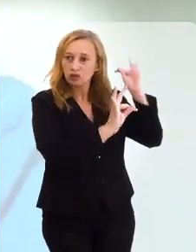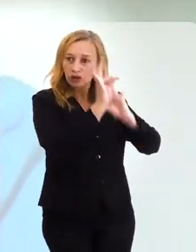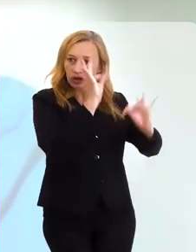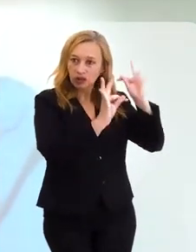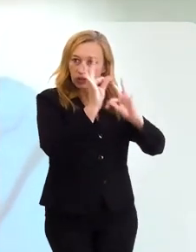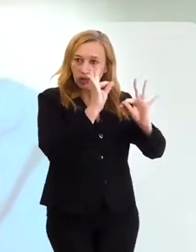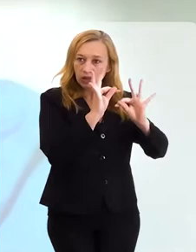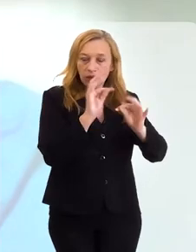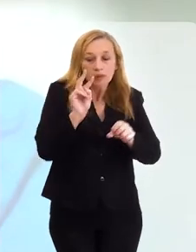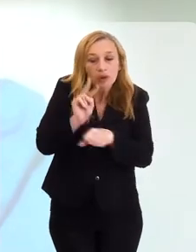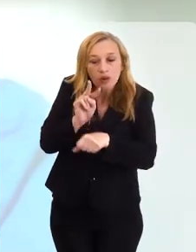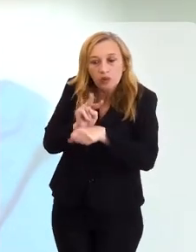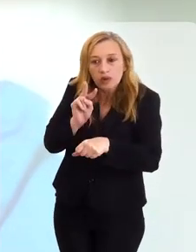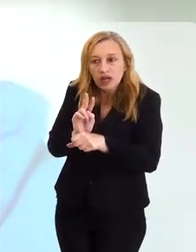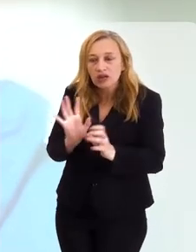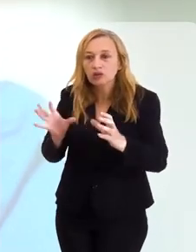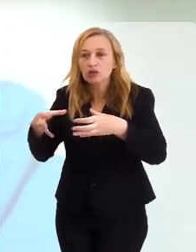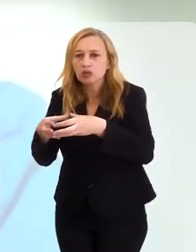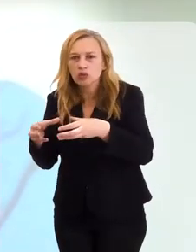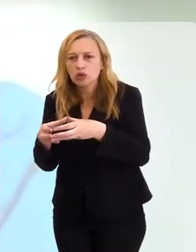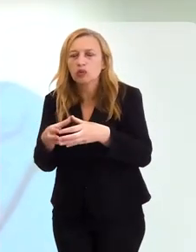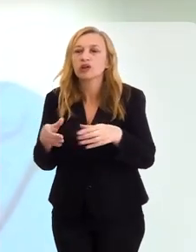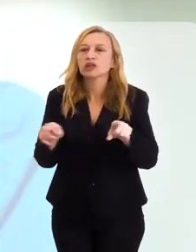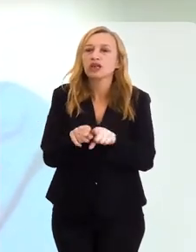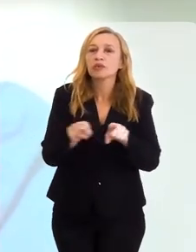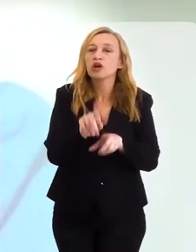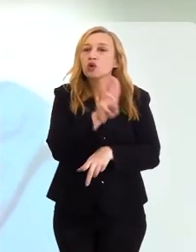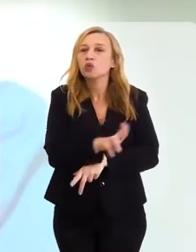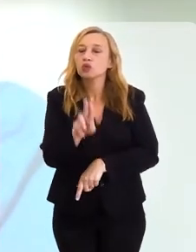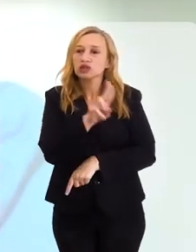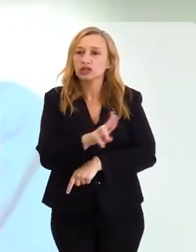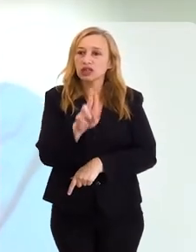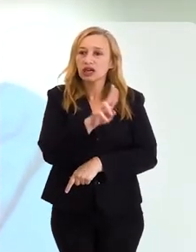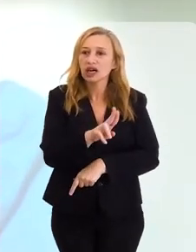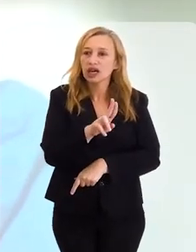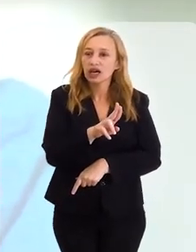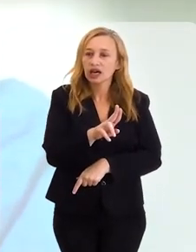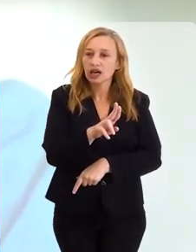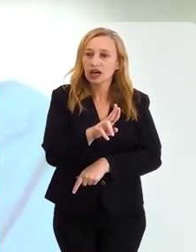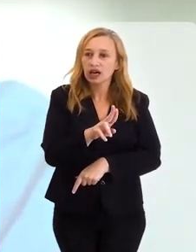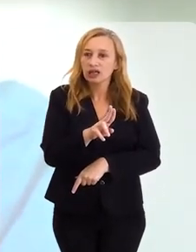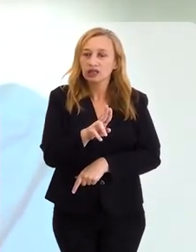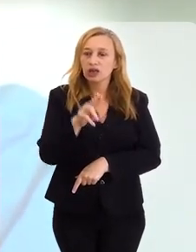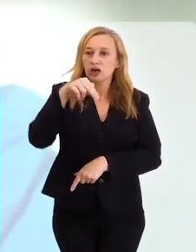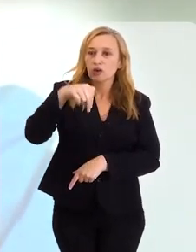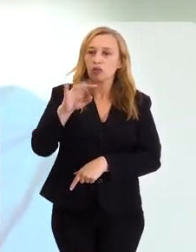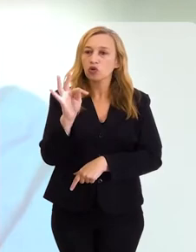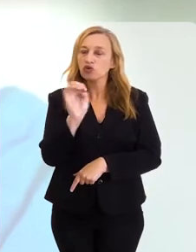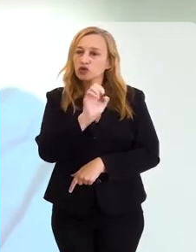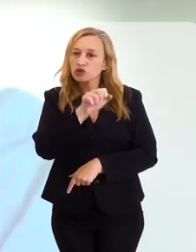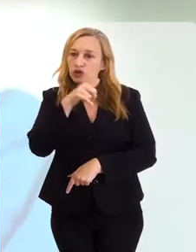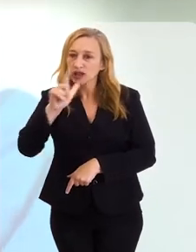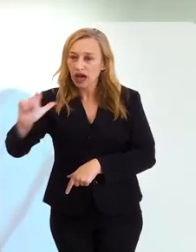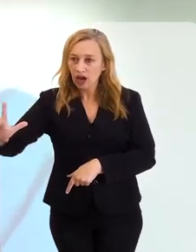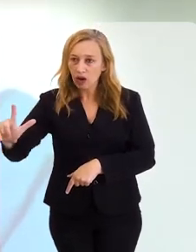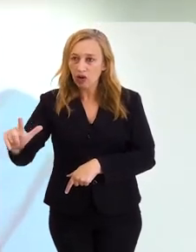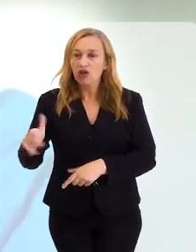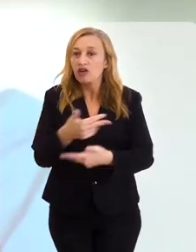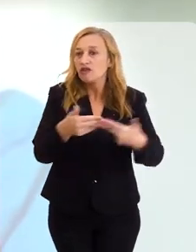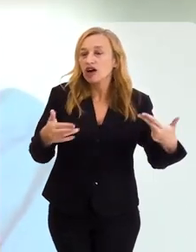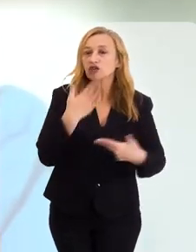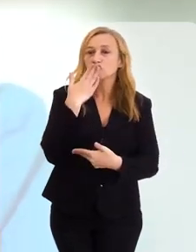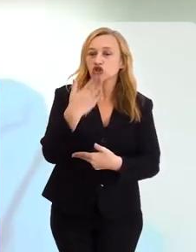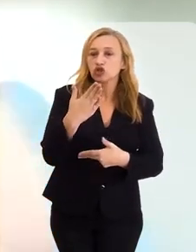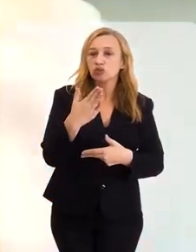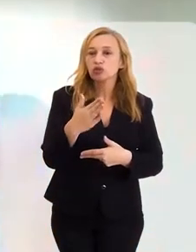de usar os recursos tecnológicos para instruir e monitorar a sua equipe. Ele tem também que utilizar ferramentas